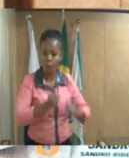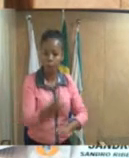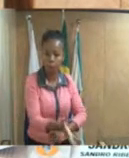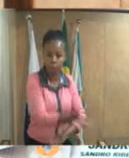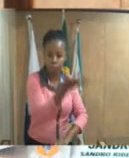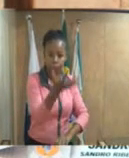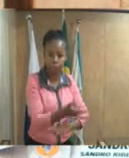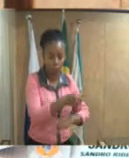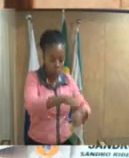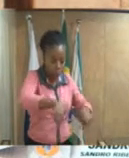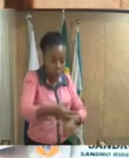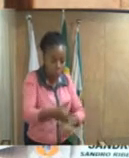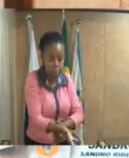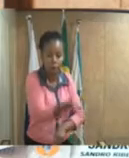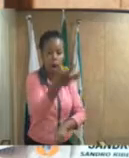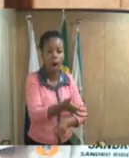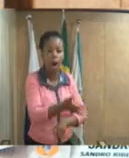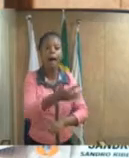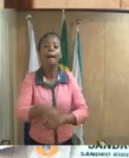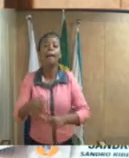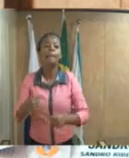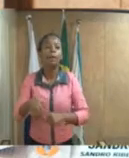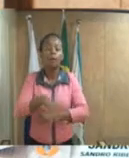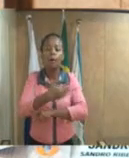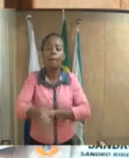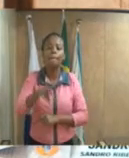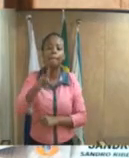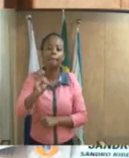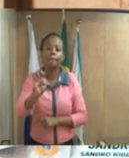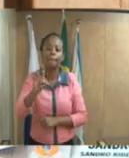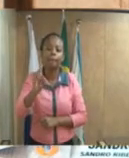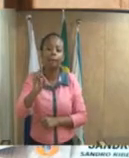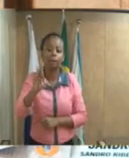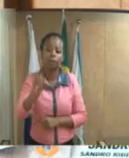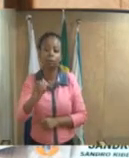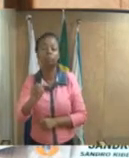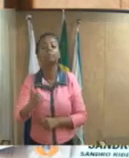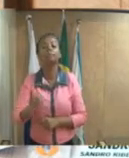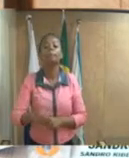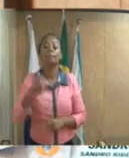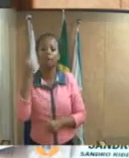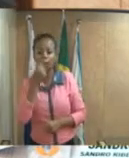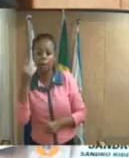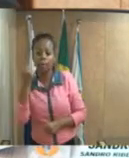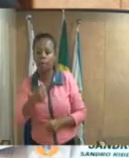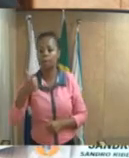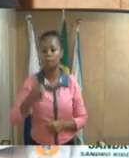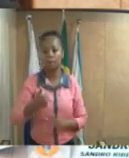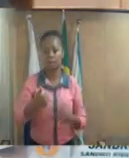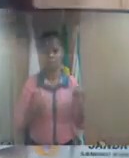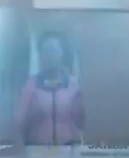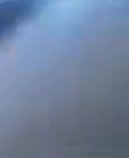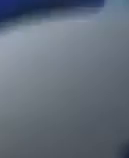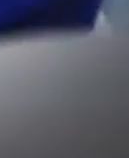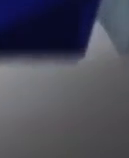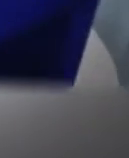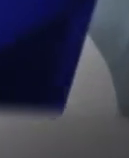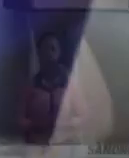ao longo da Avenida Pedro Lessa, bairro Gramacho, primeiro distrito deste município.